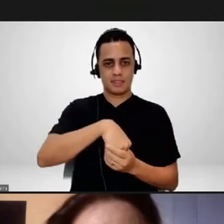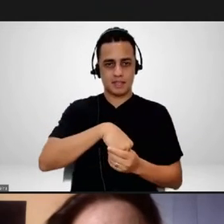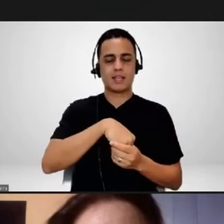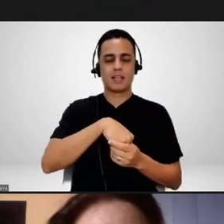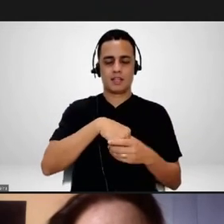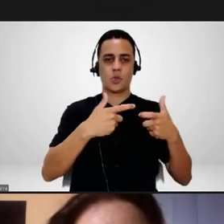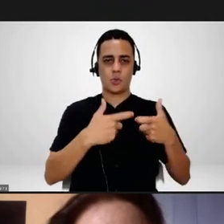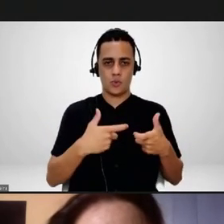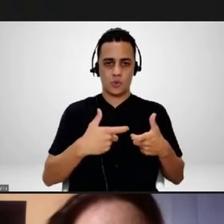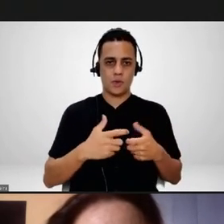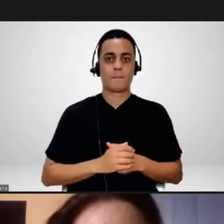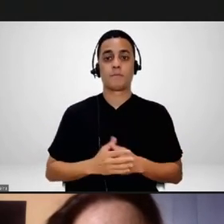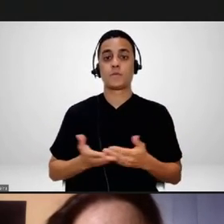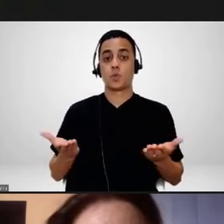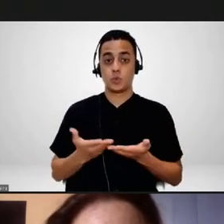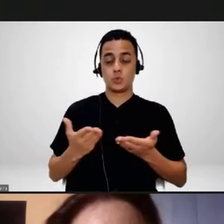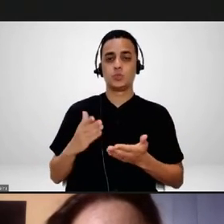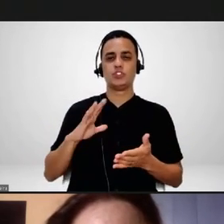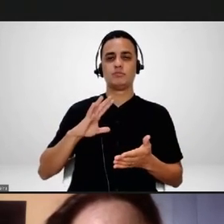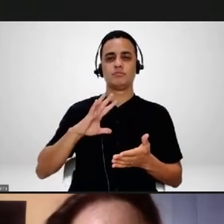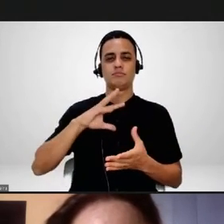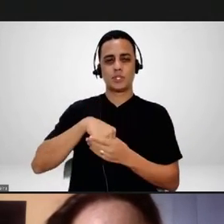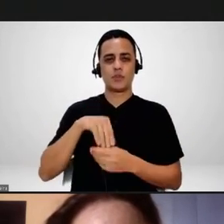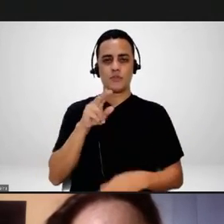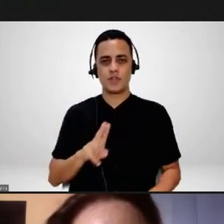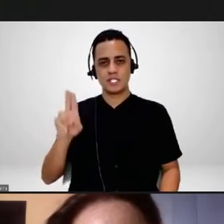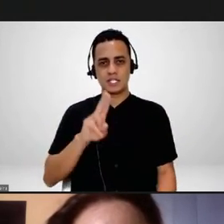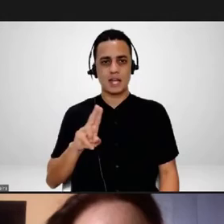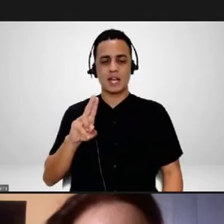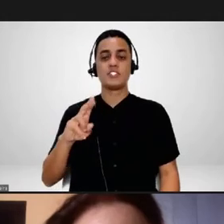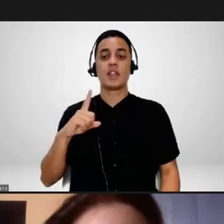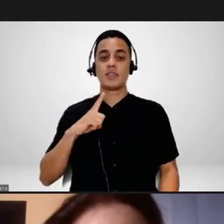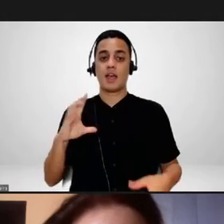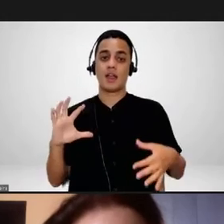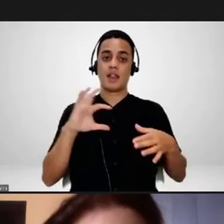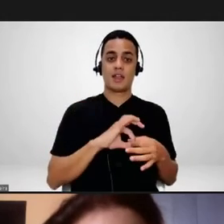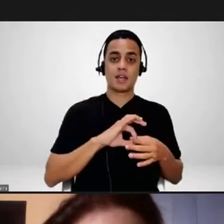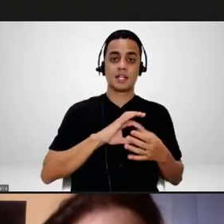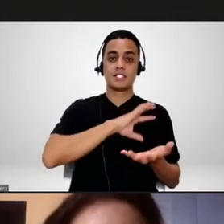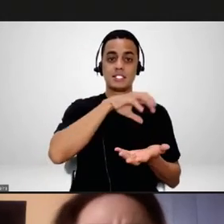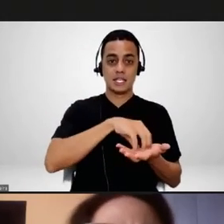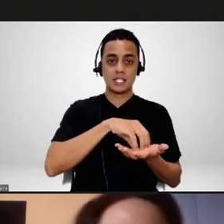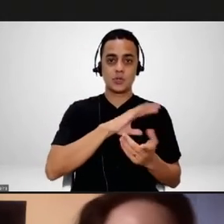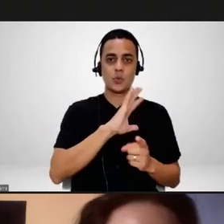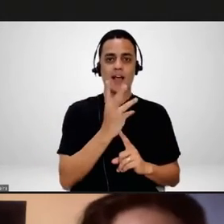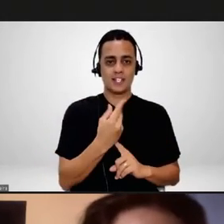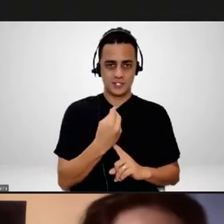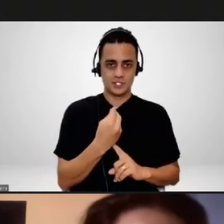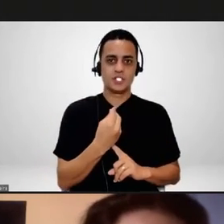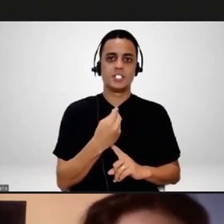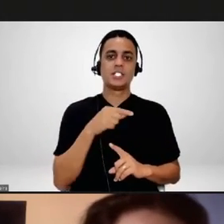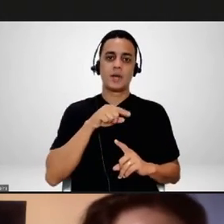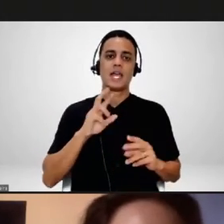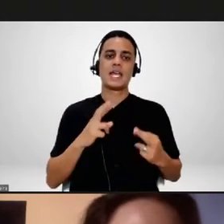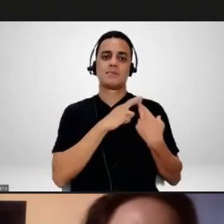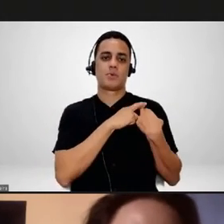e ela tem hoje, dentro da universidade, está lotada dentro do Centro de Artes, então ela responde ao Centro